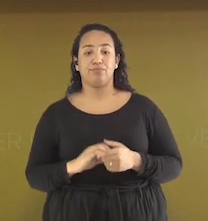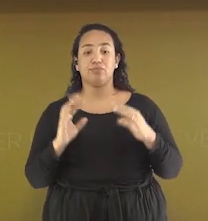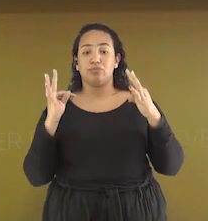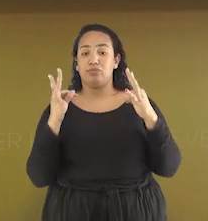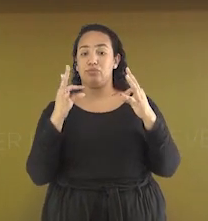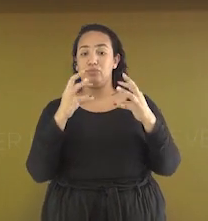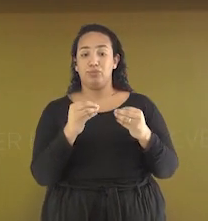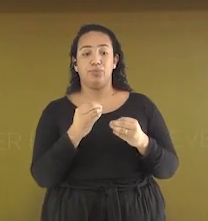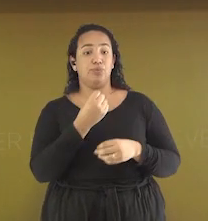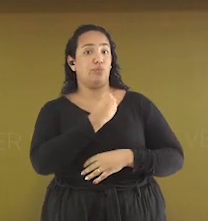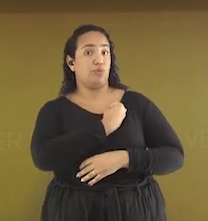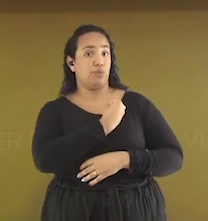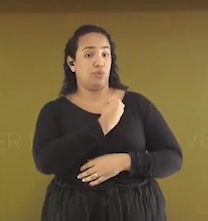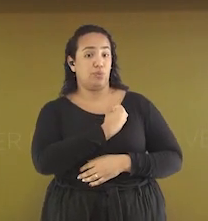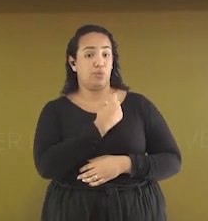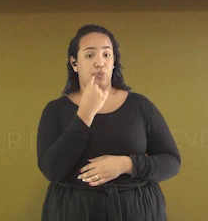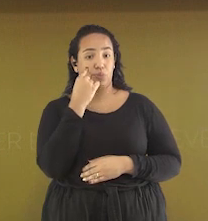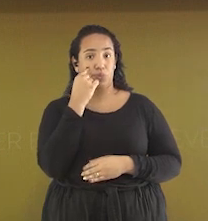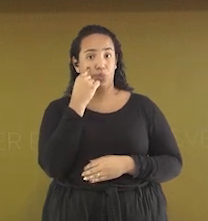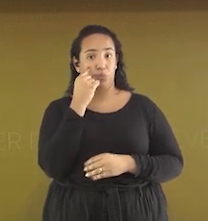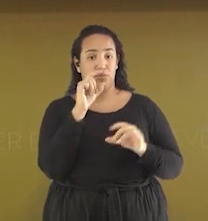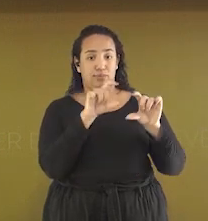esses números aqui